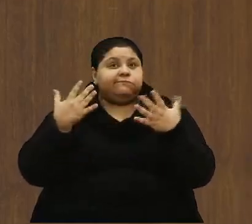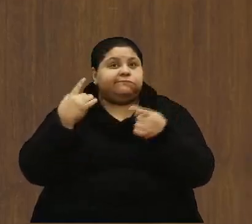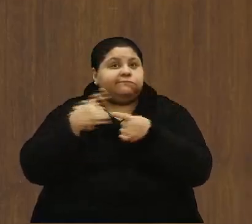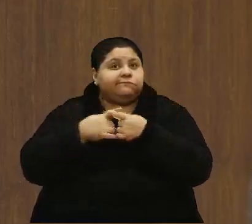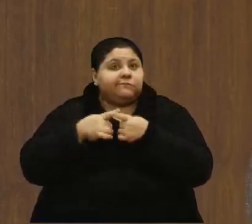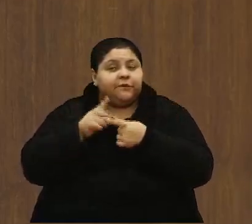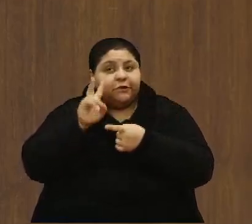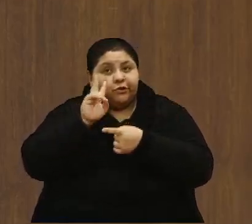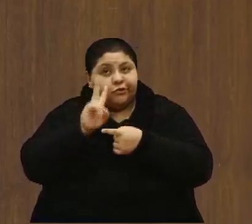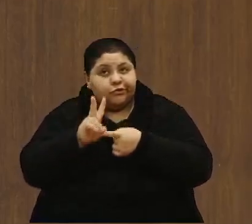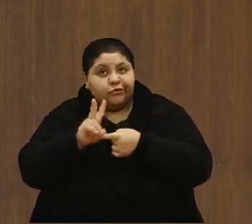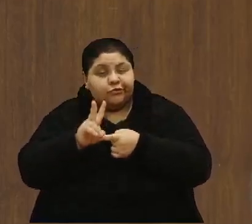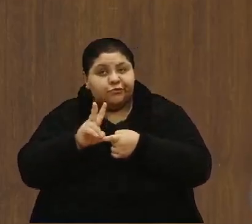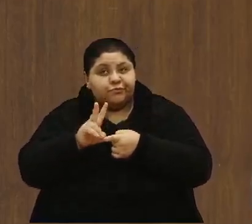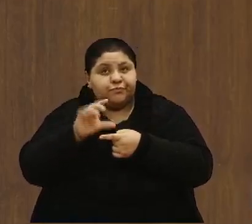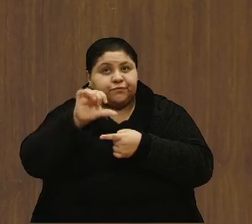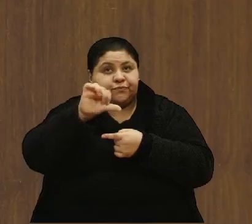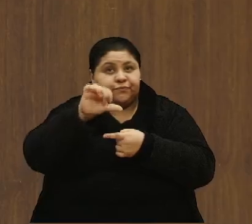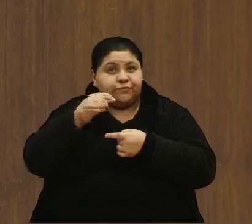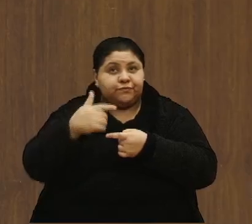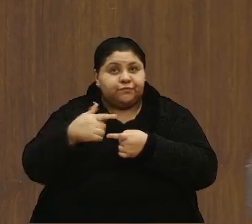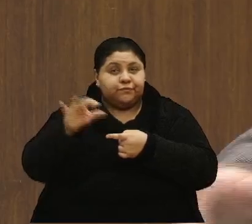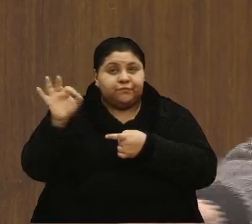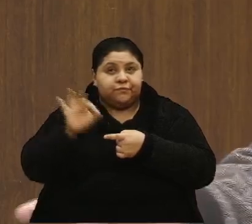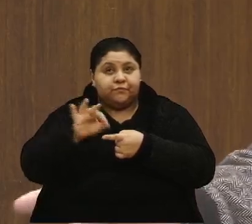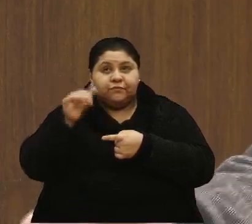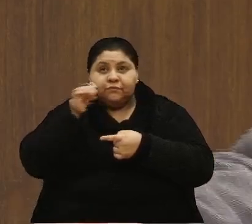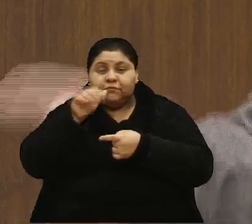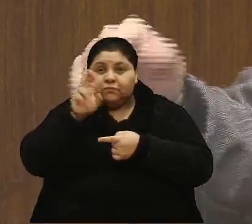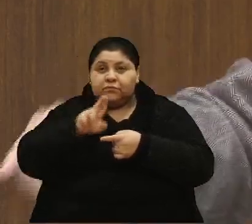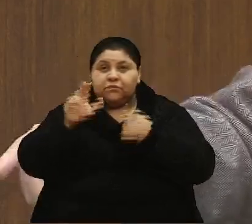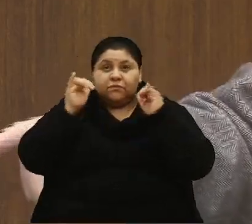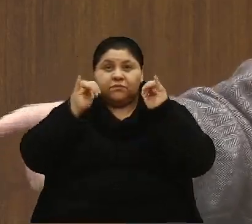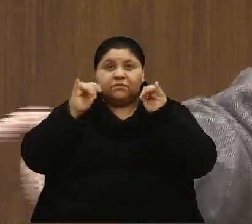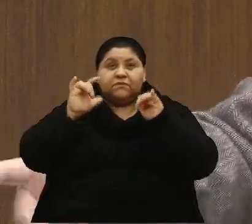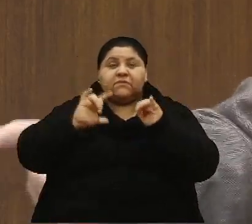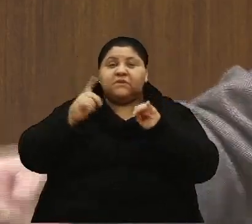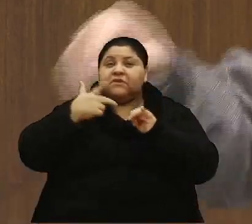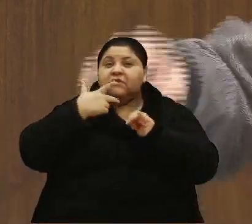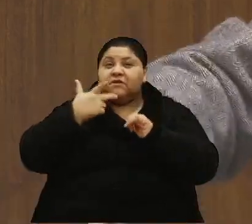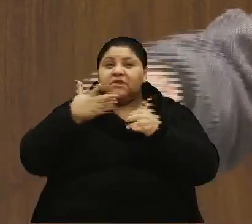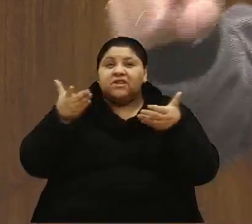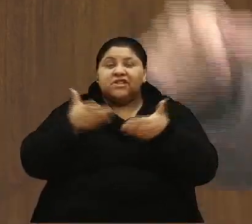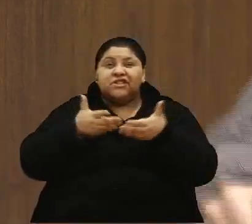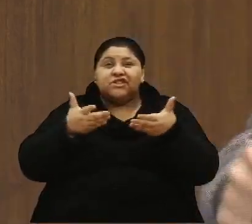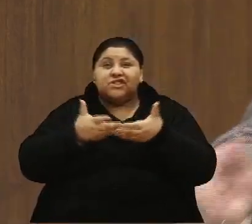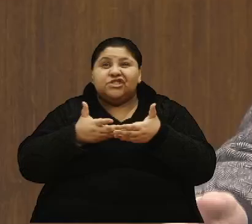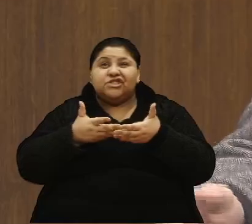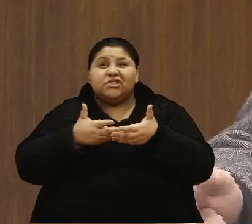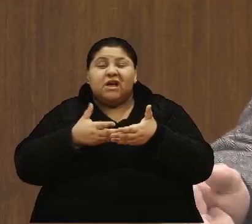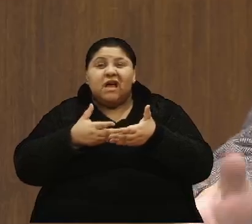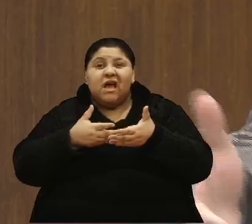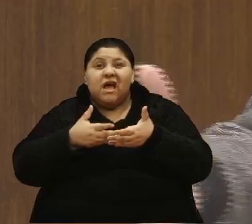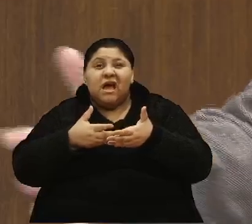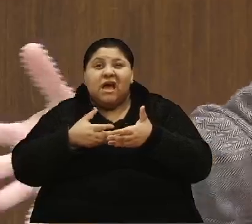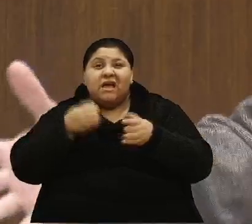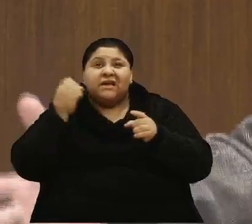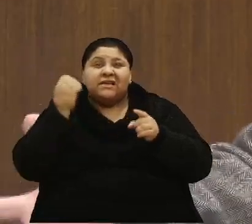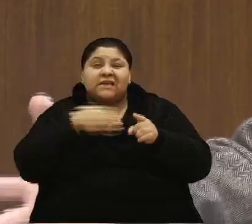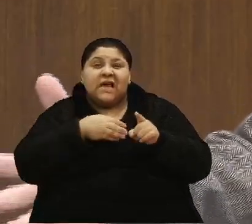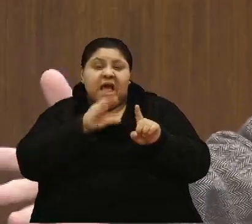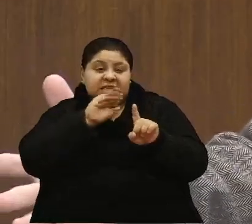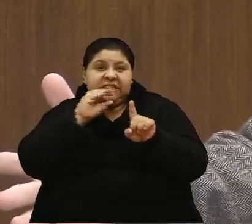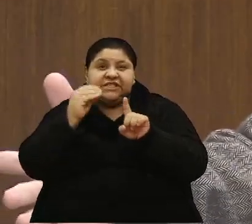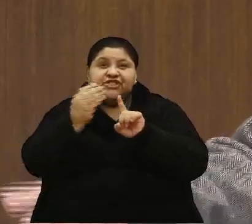a gente verifica que 97% das mulheres que utilizam transporte público declaram que já foram assediadas dentro do transporte público. Então, esses são os